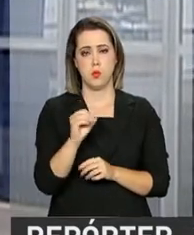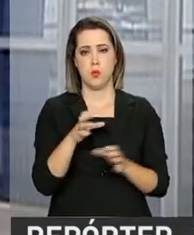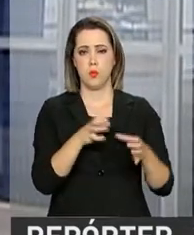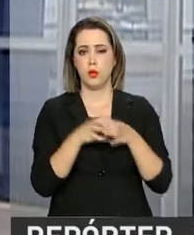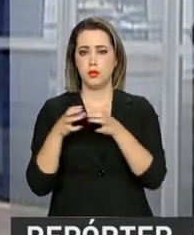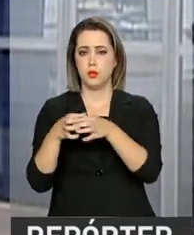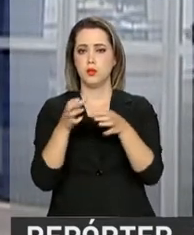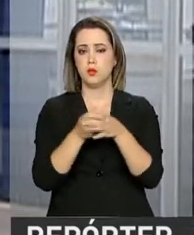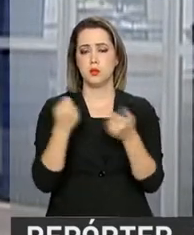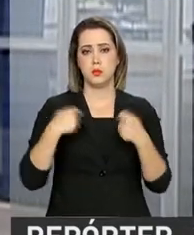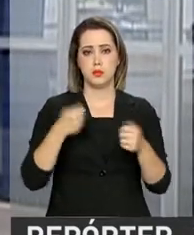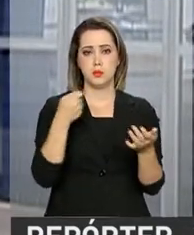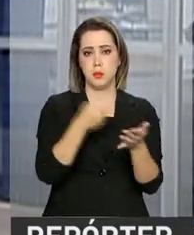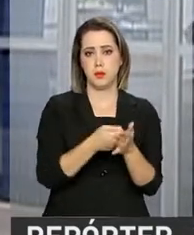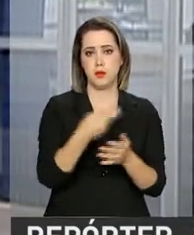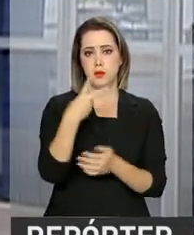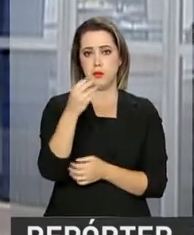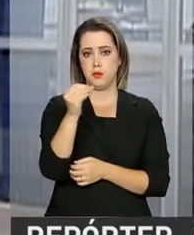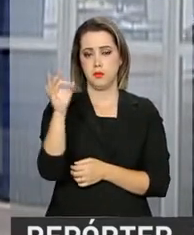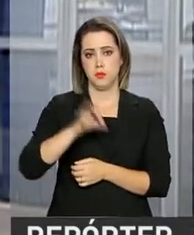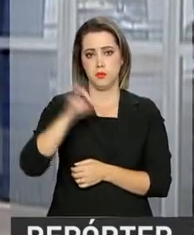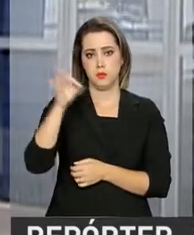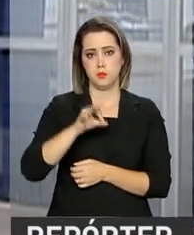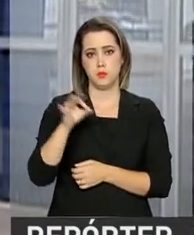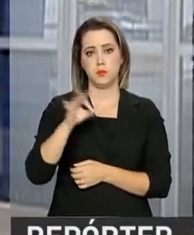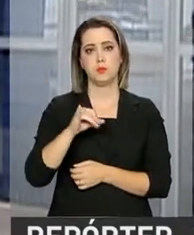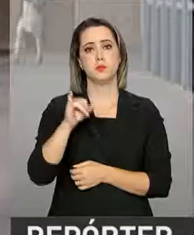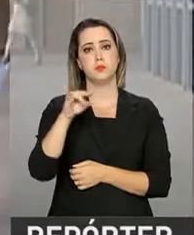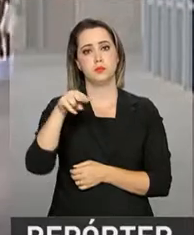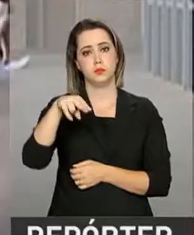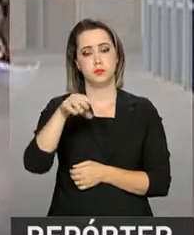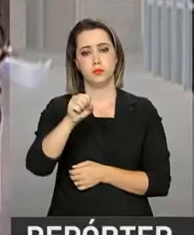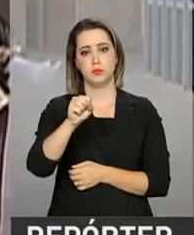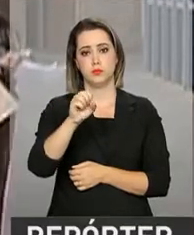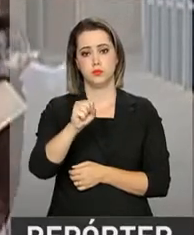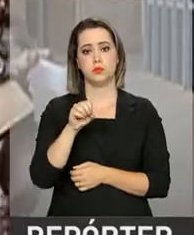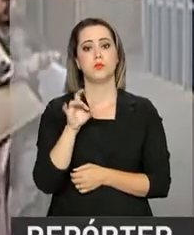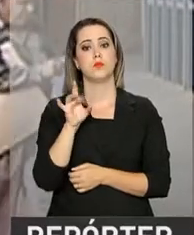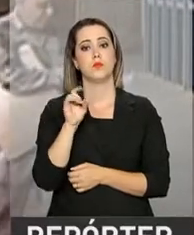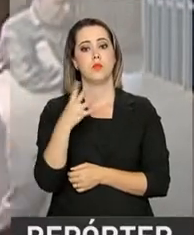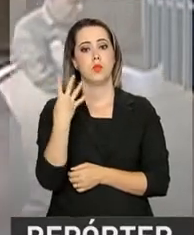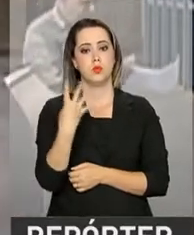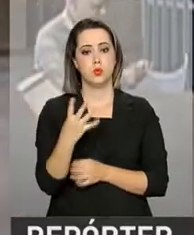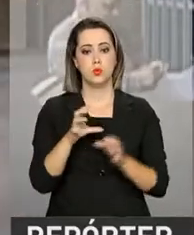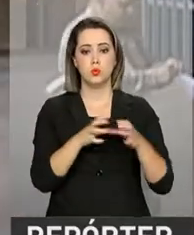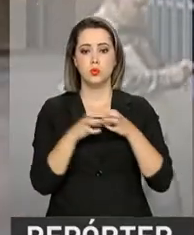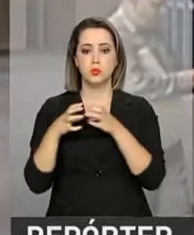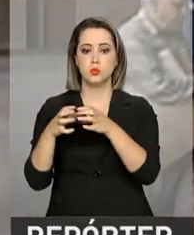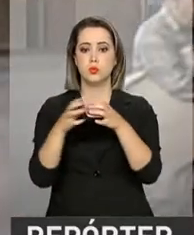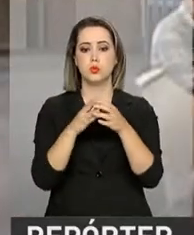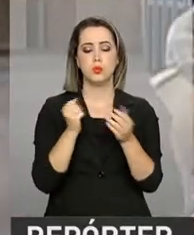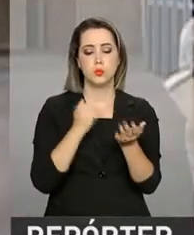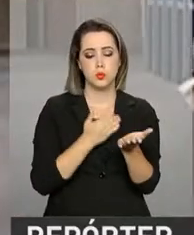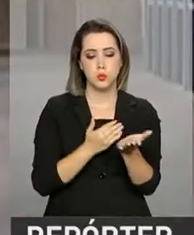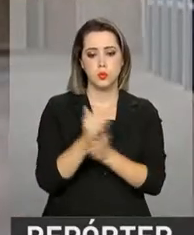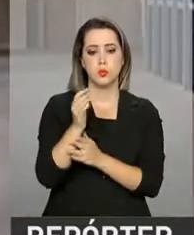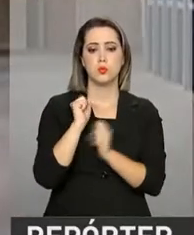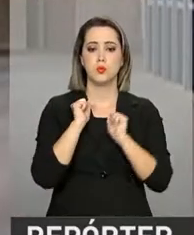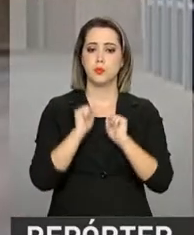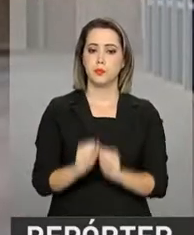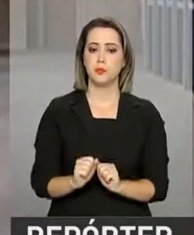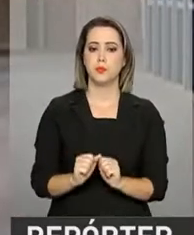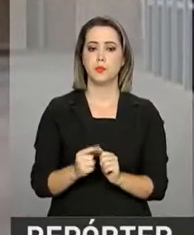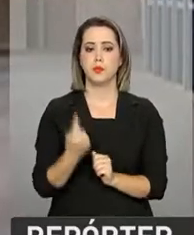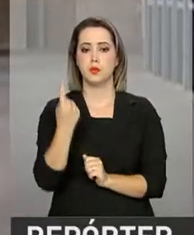obrigatória de 20 por cento para a previdência social só quatro setores permanecem com a possibilidade de pagar